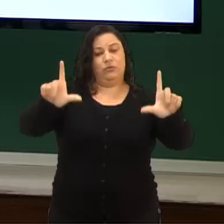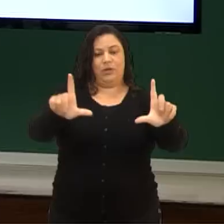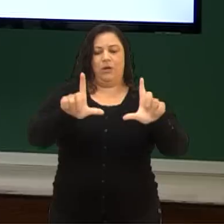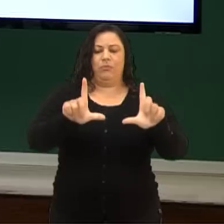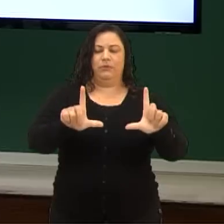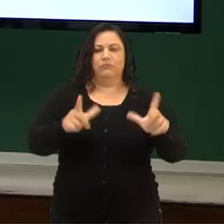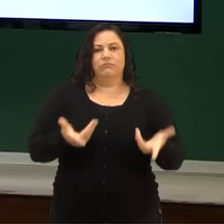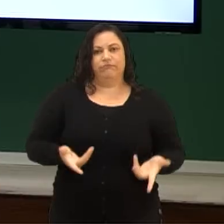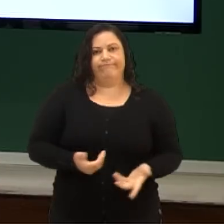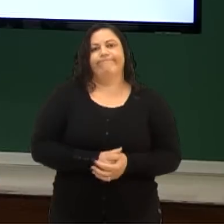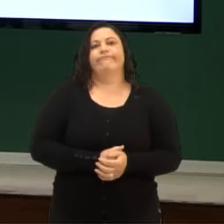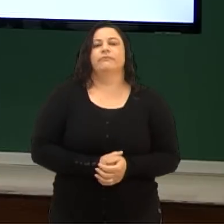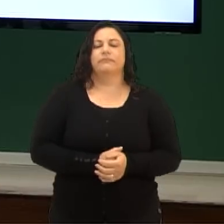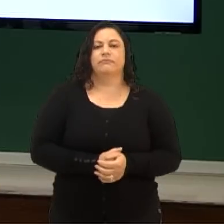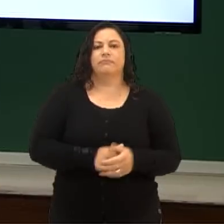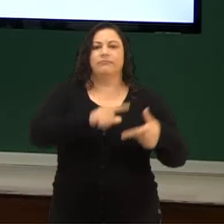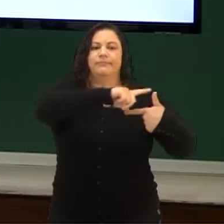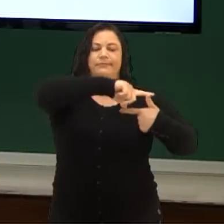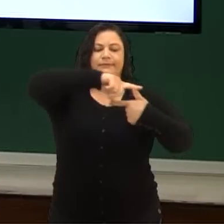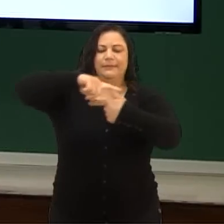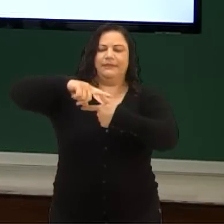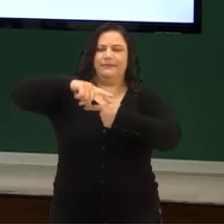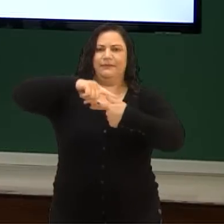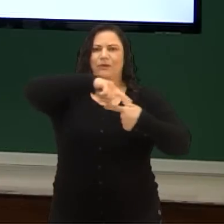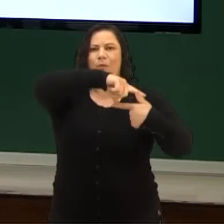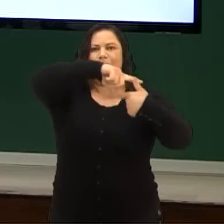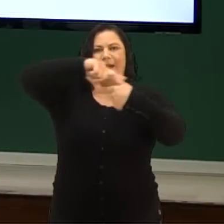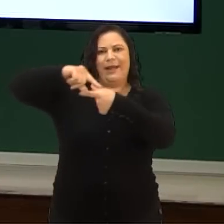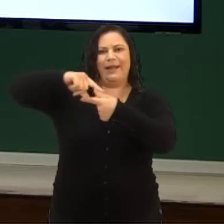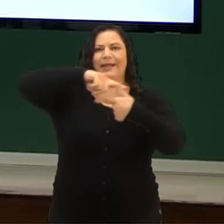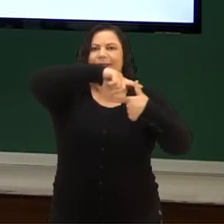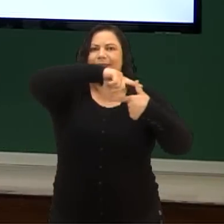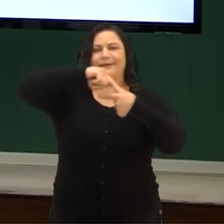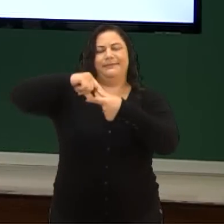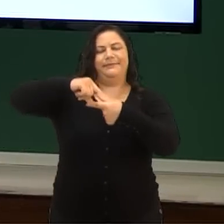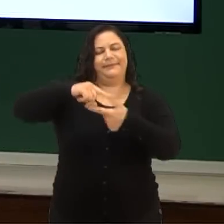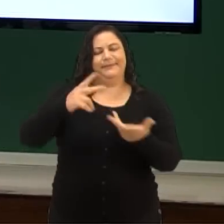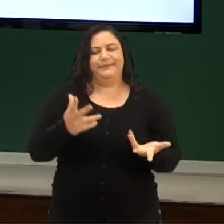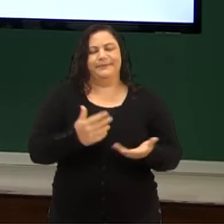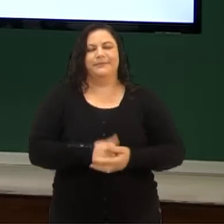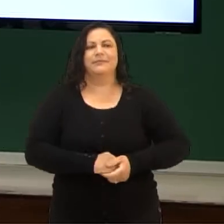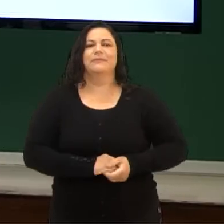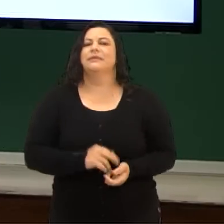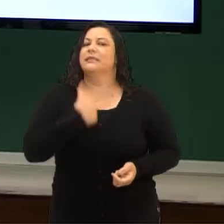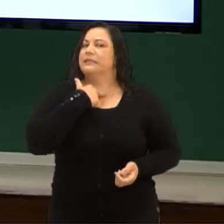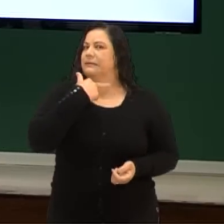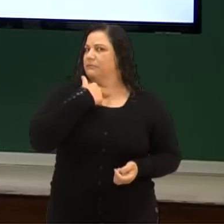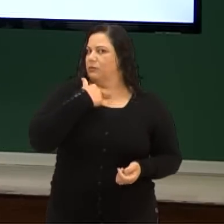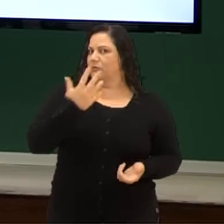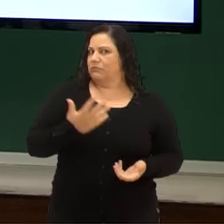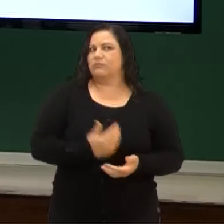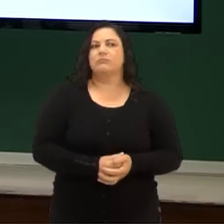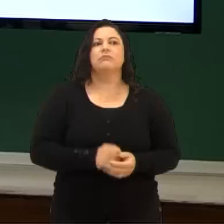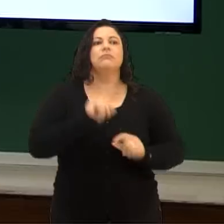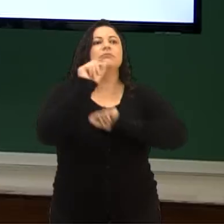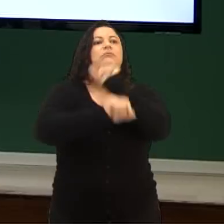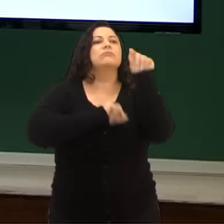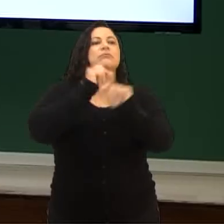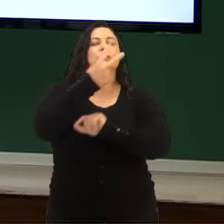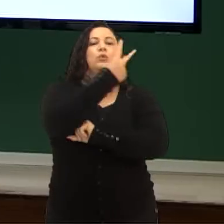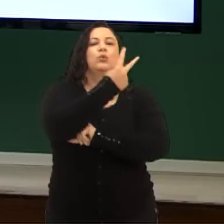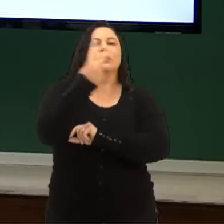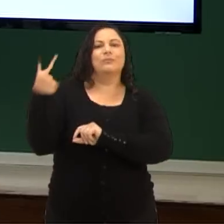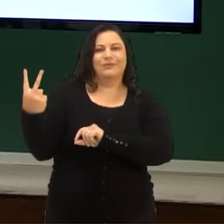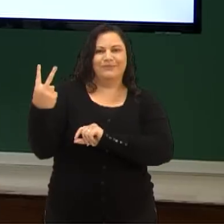retângulo, pode? Não, não pode, tem que ser quadrado. Então, beleza. Como que ela é? Desse jeito. Olha como ela se configura. 2